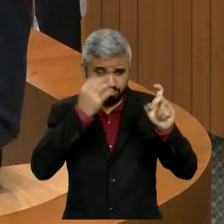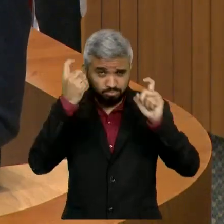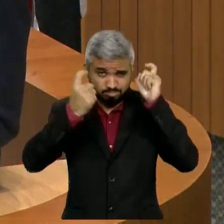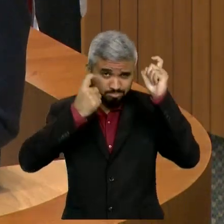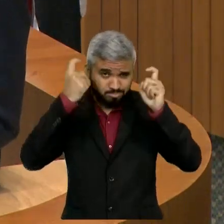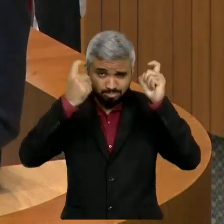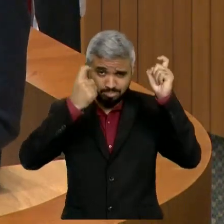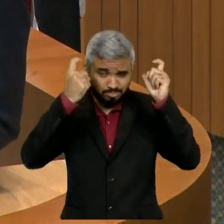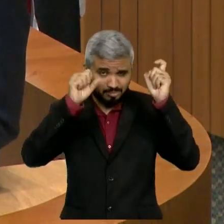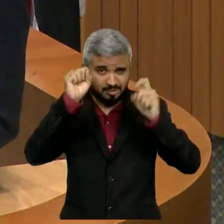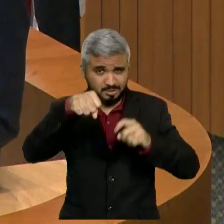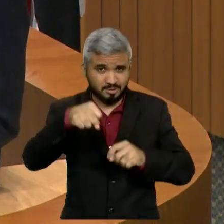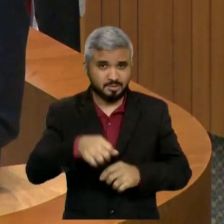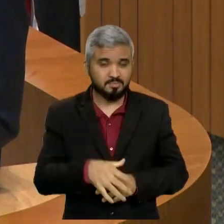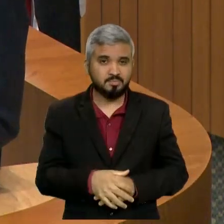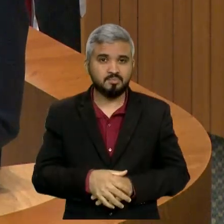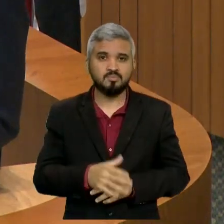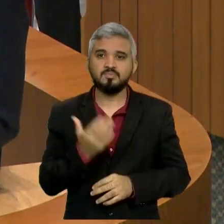favor.